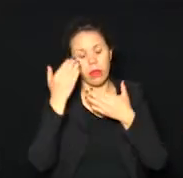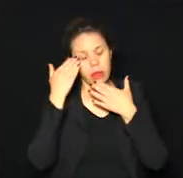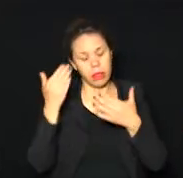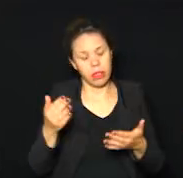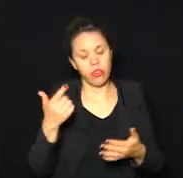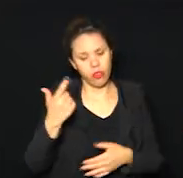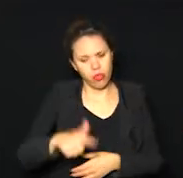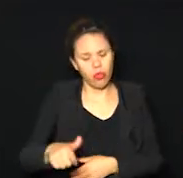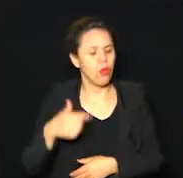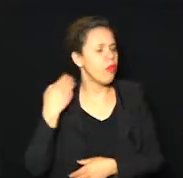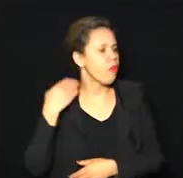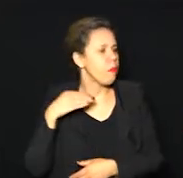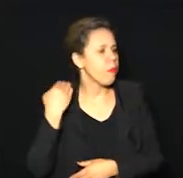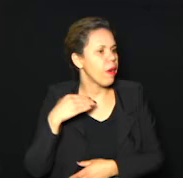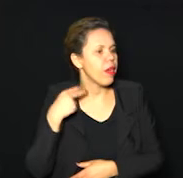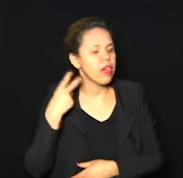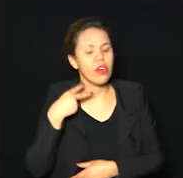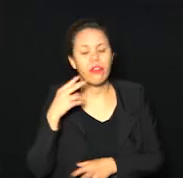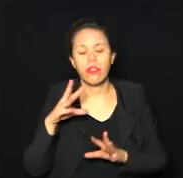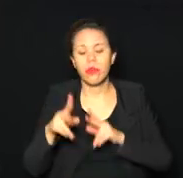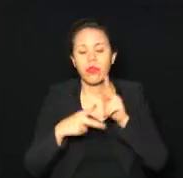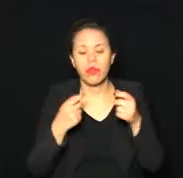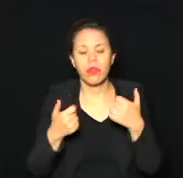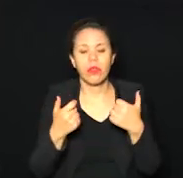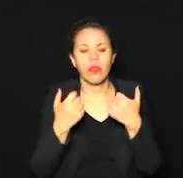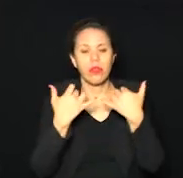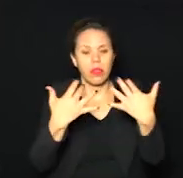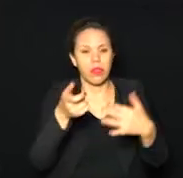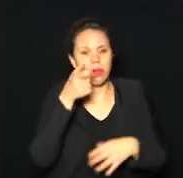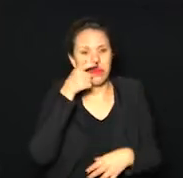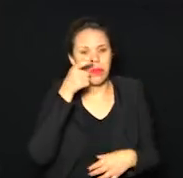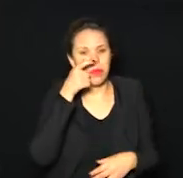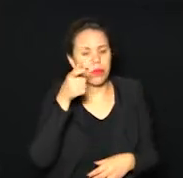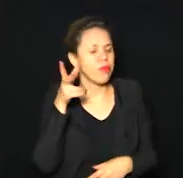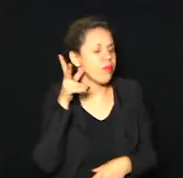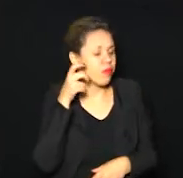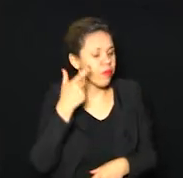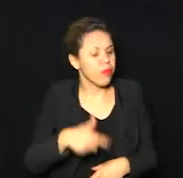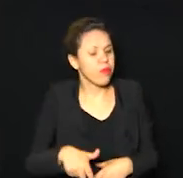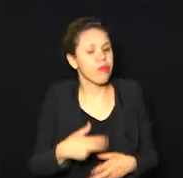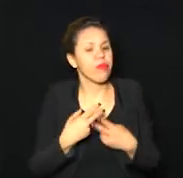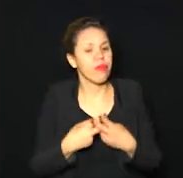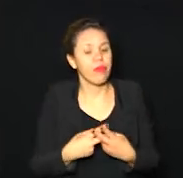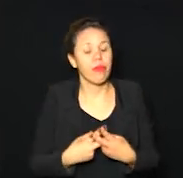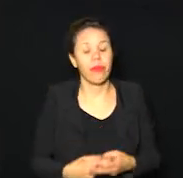Mariana Conte e a todo mundo que está assistindo por nos ouvir novamente,